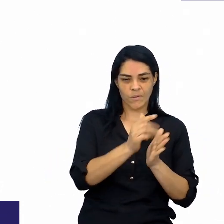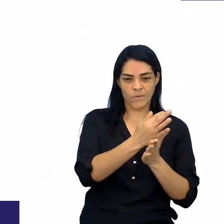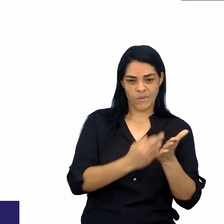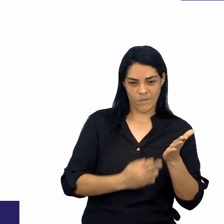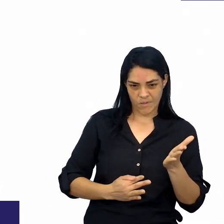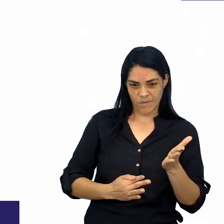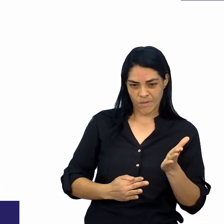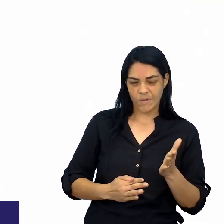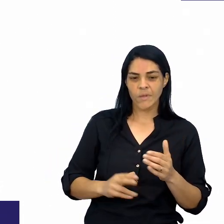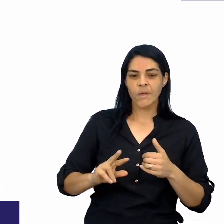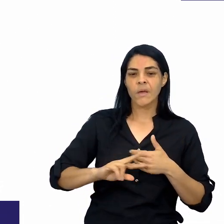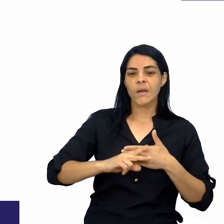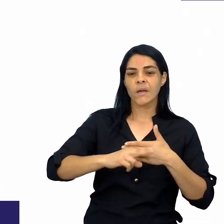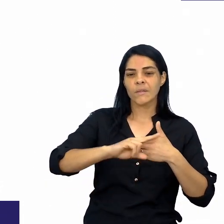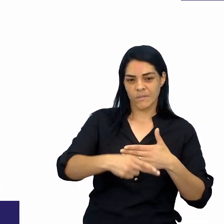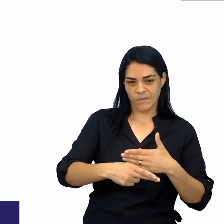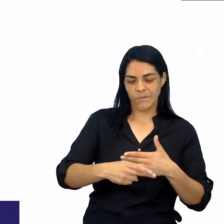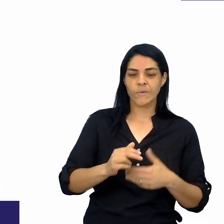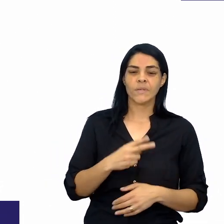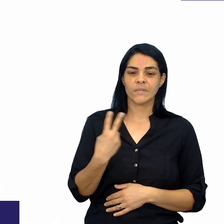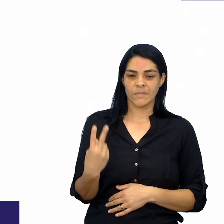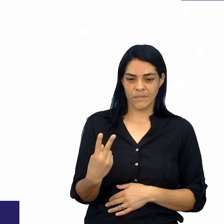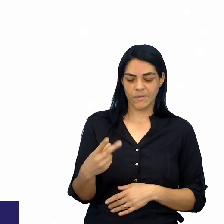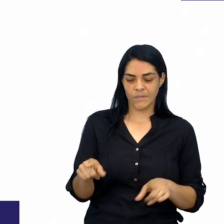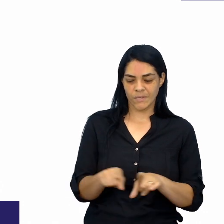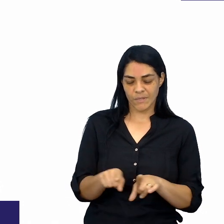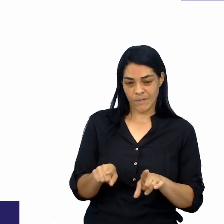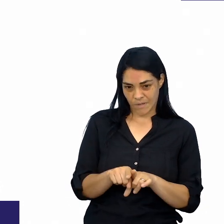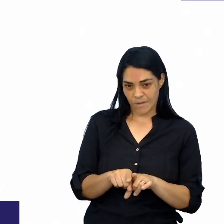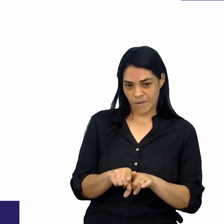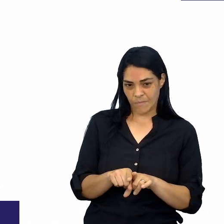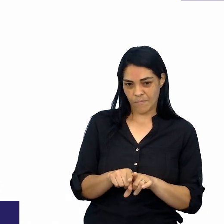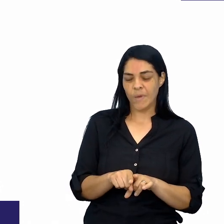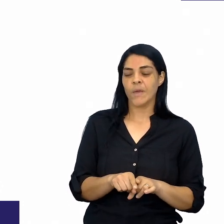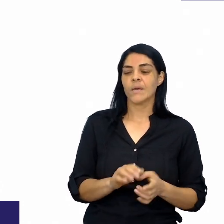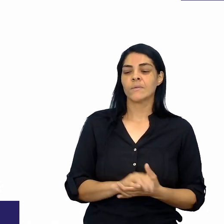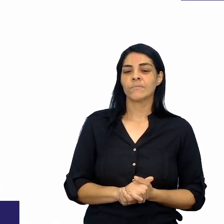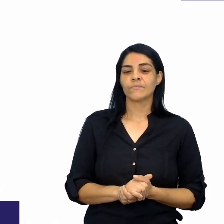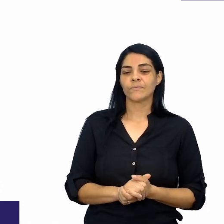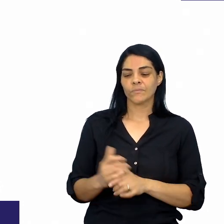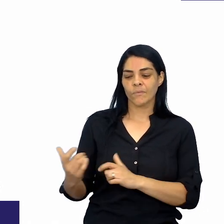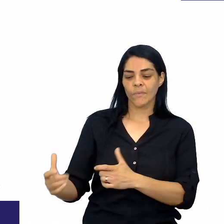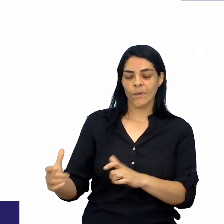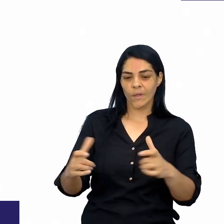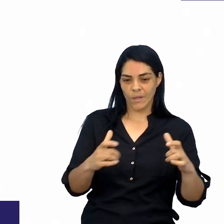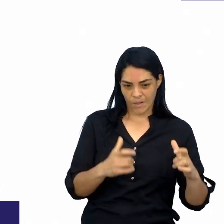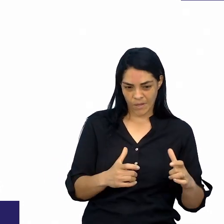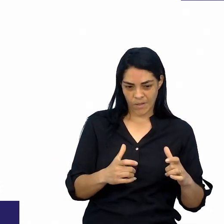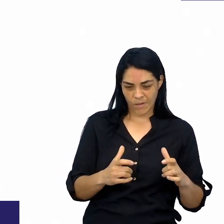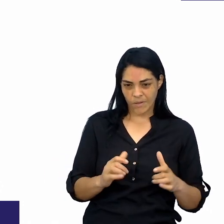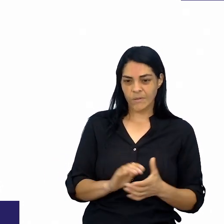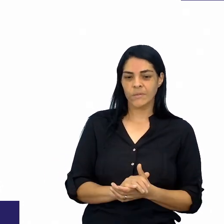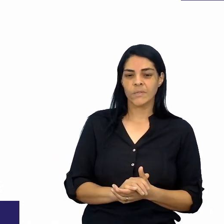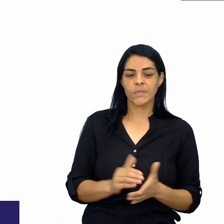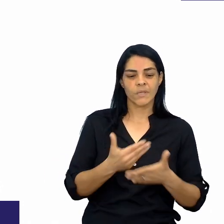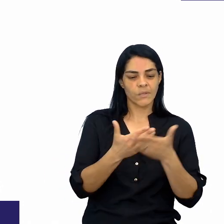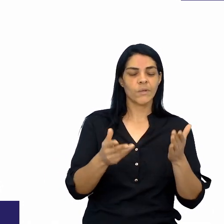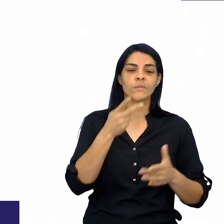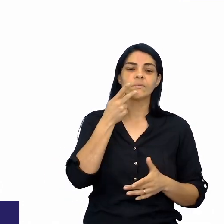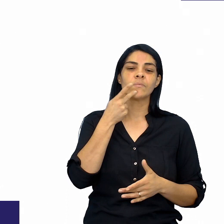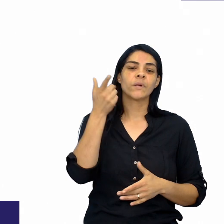sequência didática 2, tratamos dos campos de atuação, e voltaremos a falar um pouquinho deles